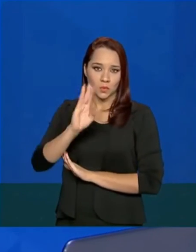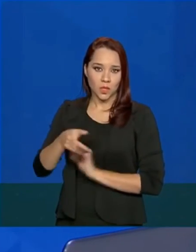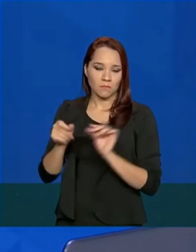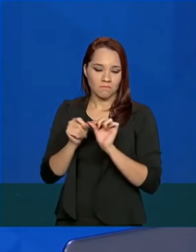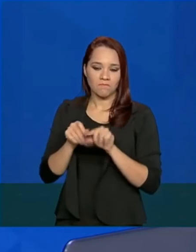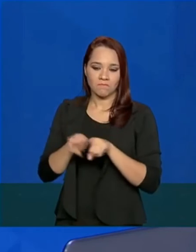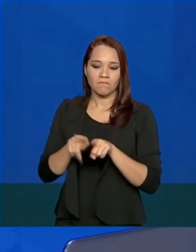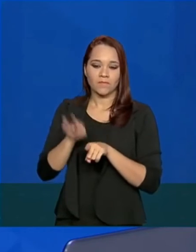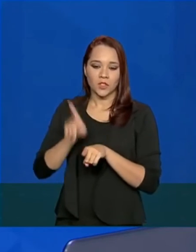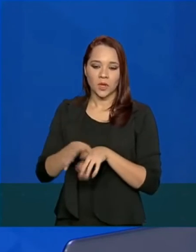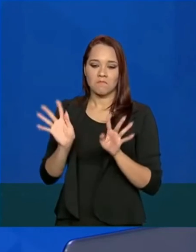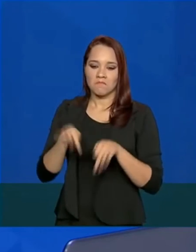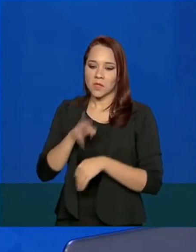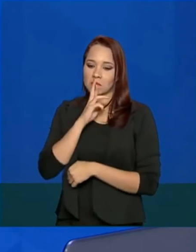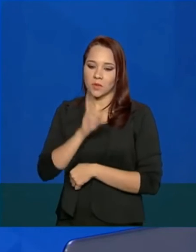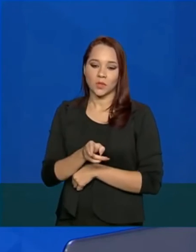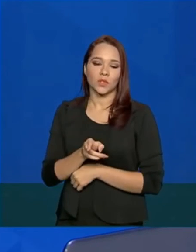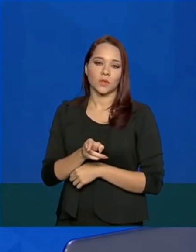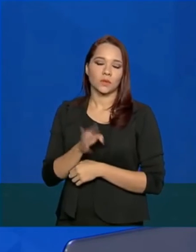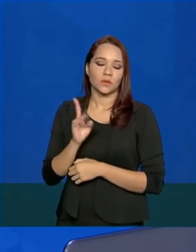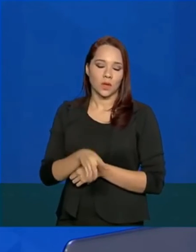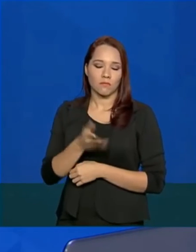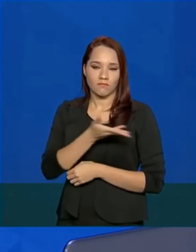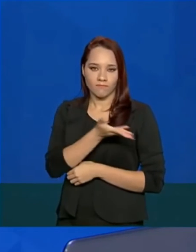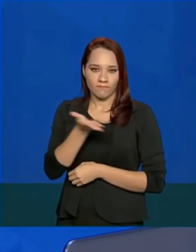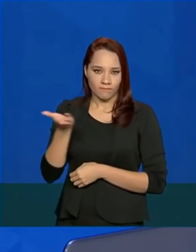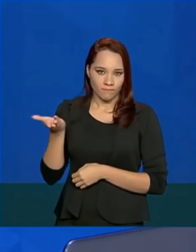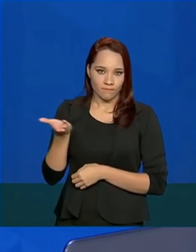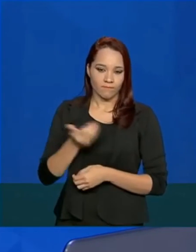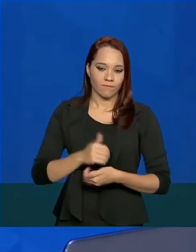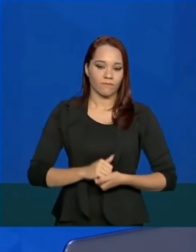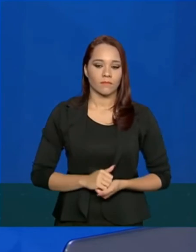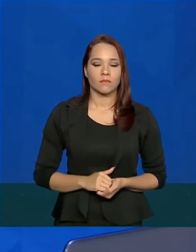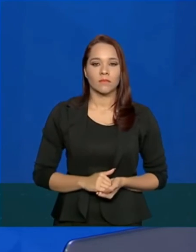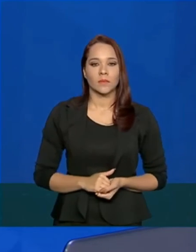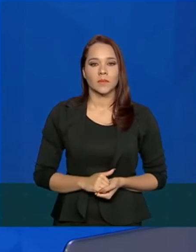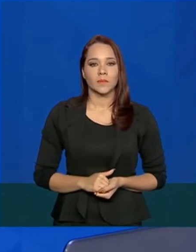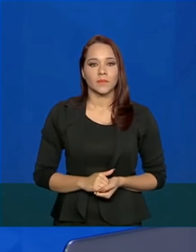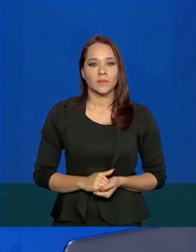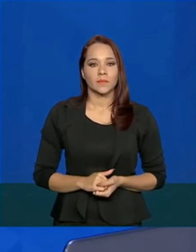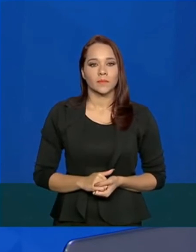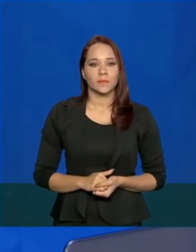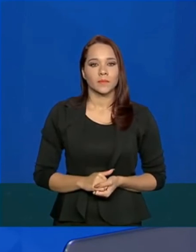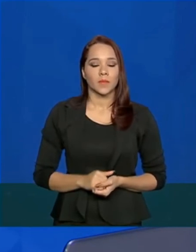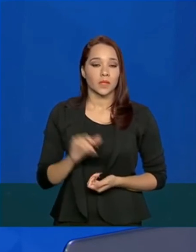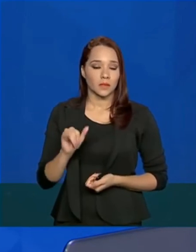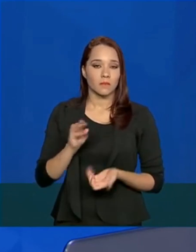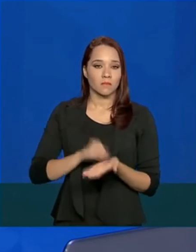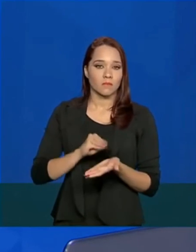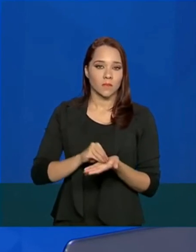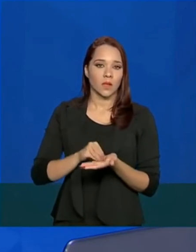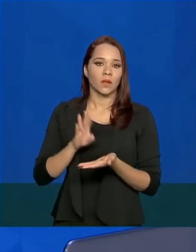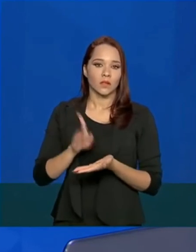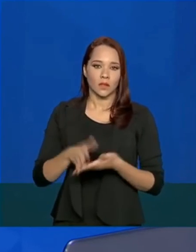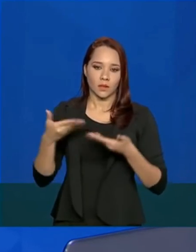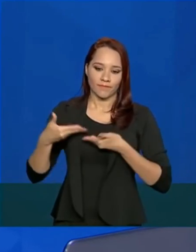também foram contemplados nas falas aqui durante essa coletiva. E caso falte alguma coisa, nós estamos